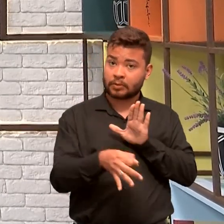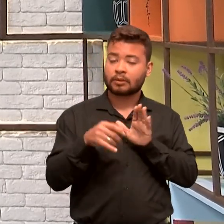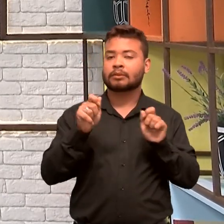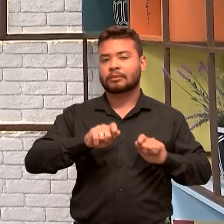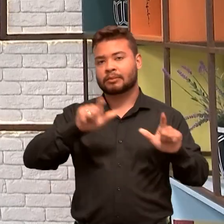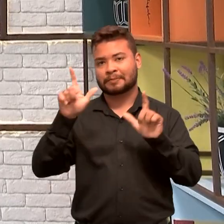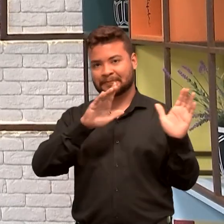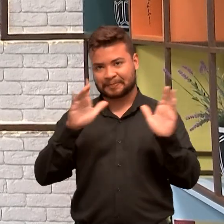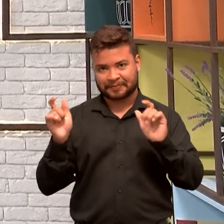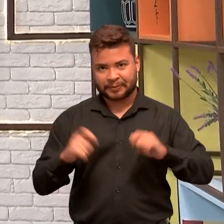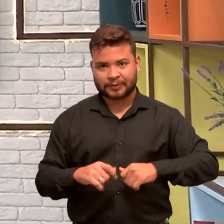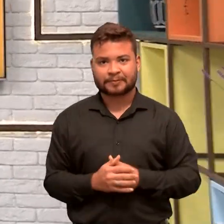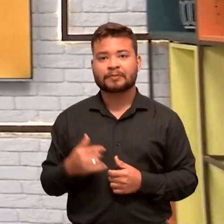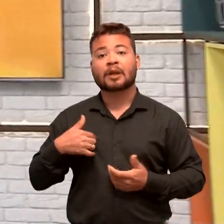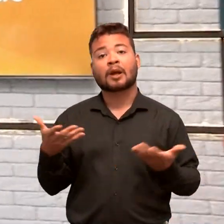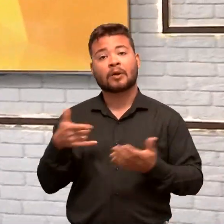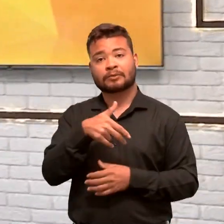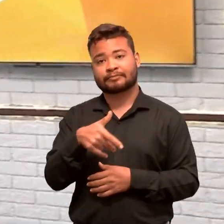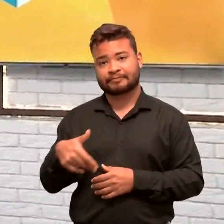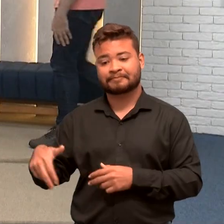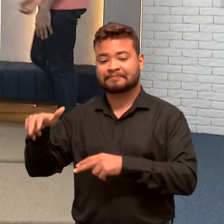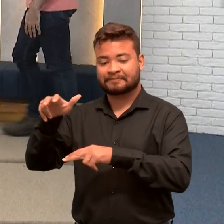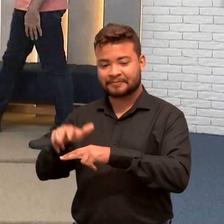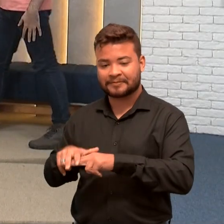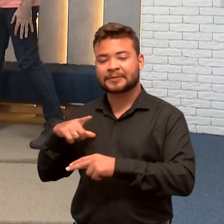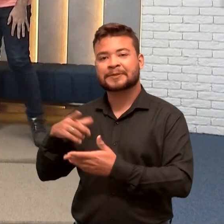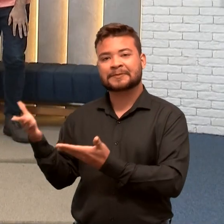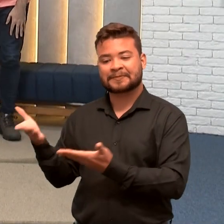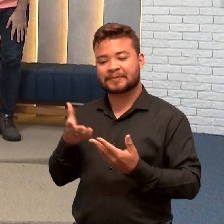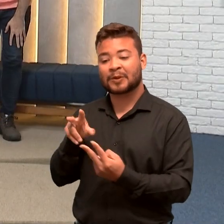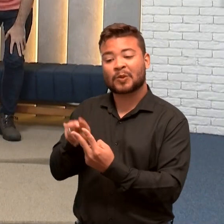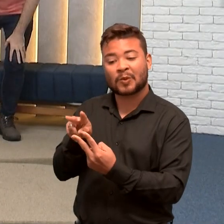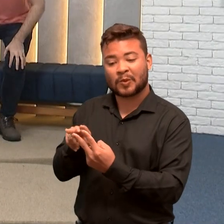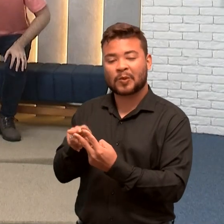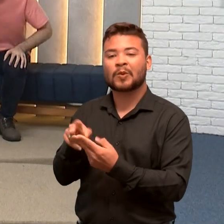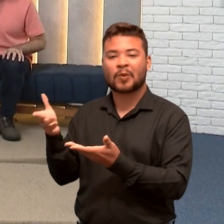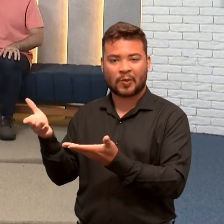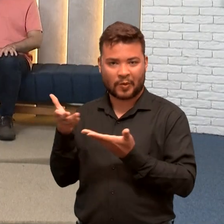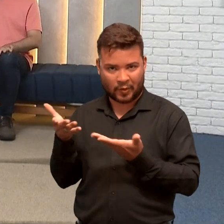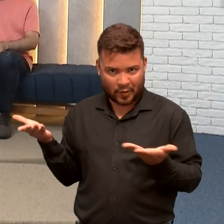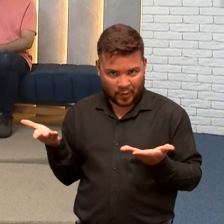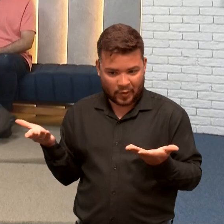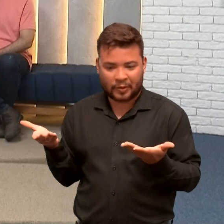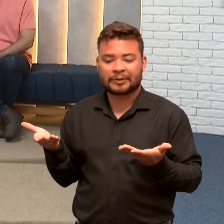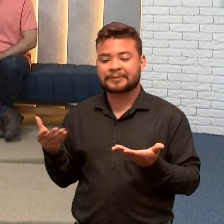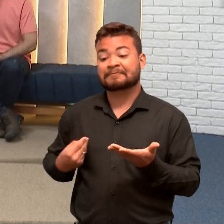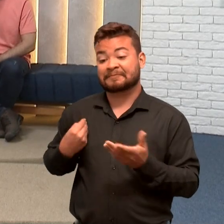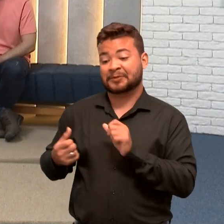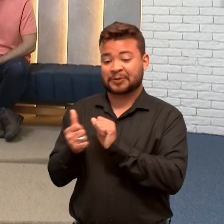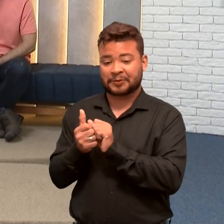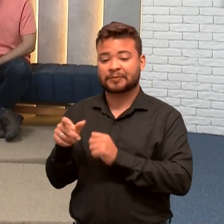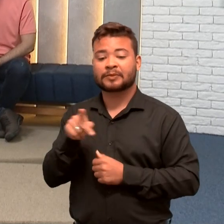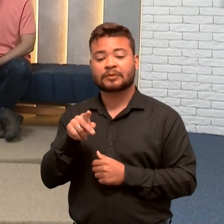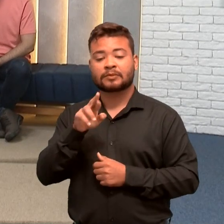UFG. Agora eu já vou caminhando aqui para o nosso outro lado do estúdio para receber as nossas convidadas que já estão com a gente aqui no sofá. A